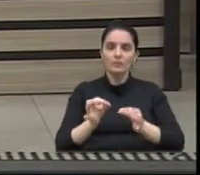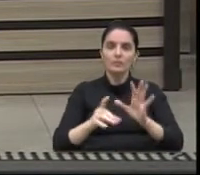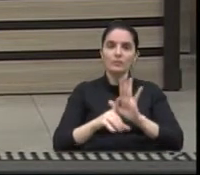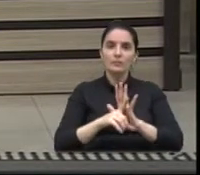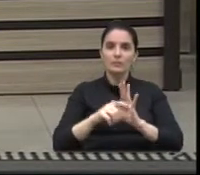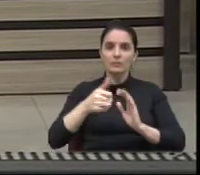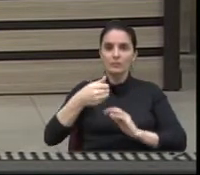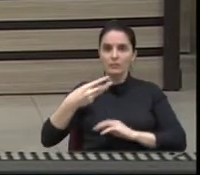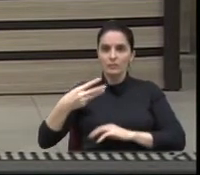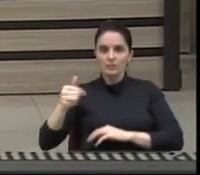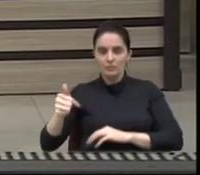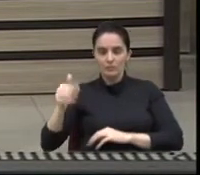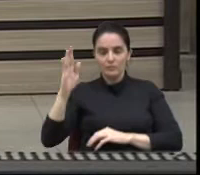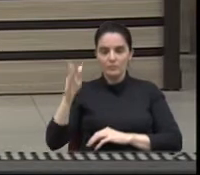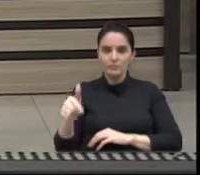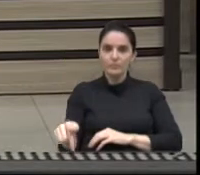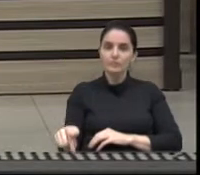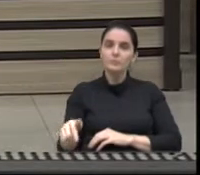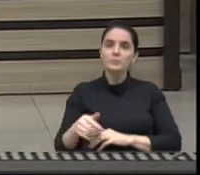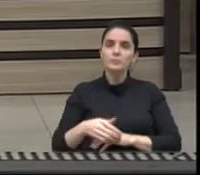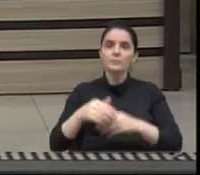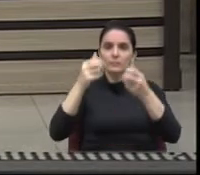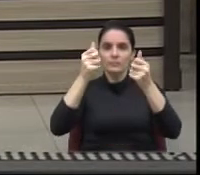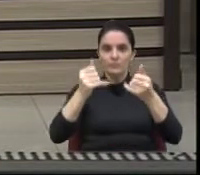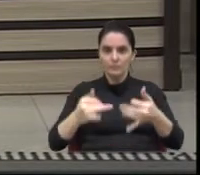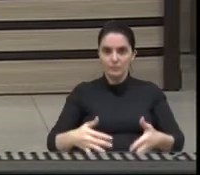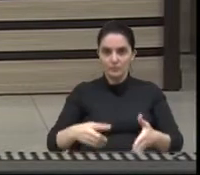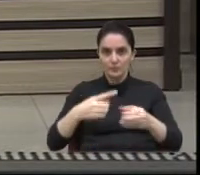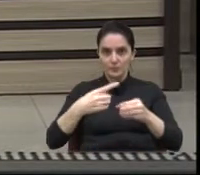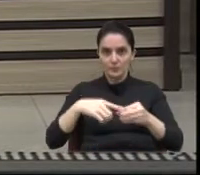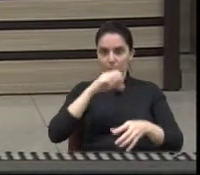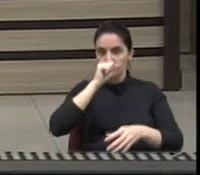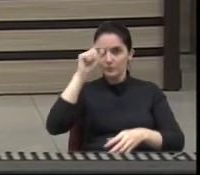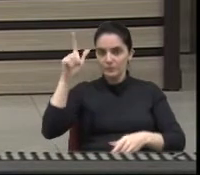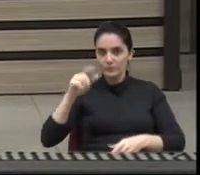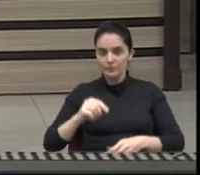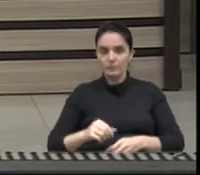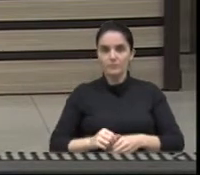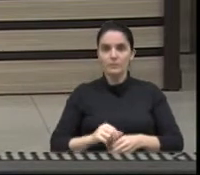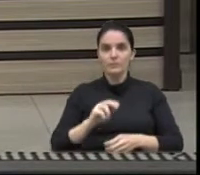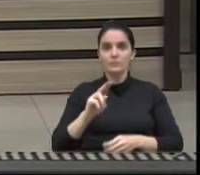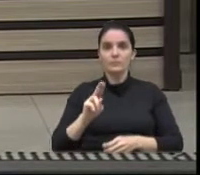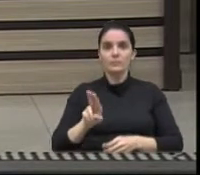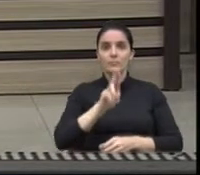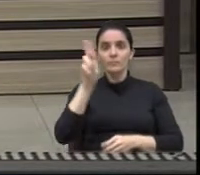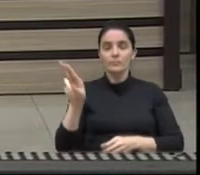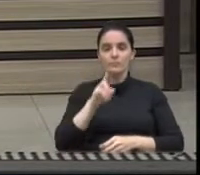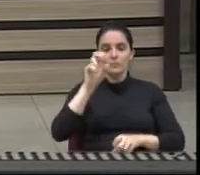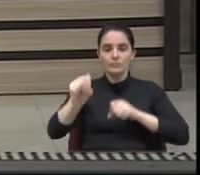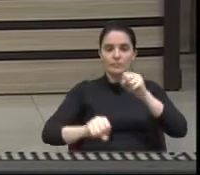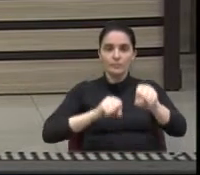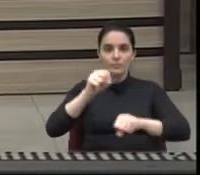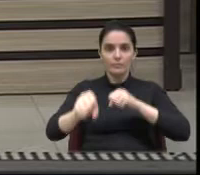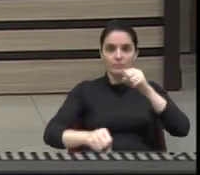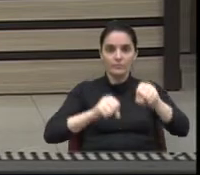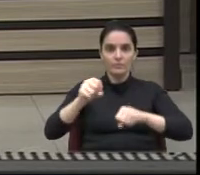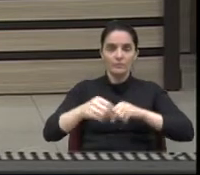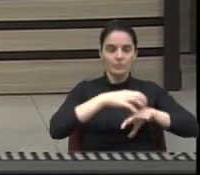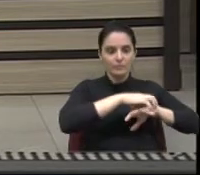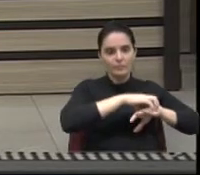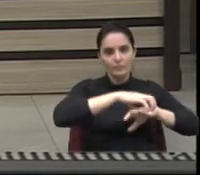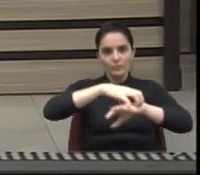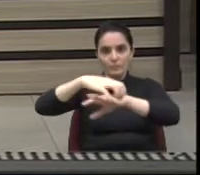Lei 131/2017, dispõe no município de Limeira sobre o uso da bicicleta como meio de transporte pela